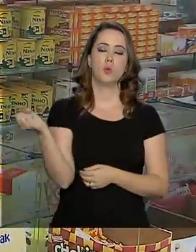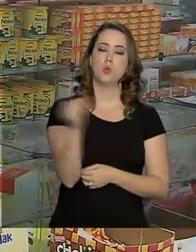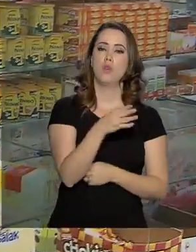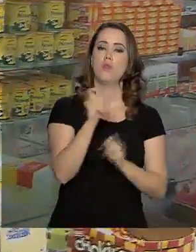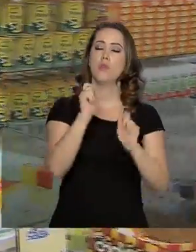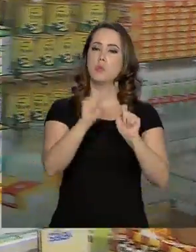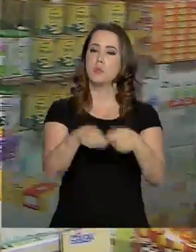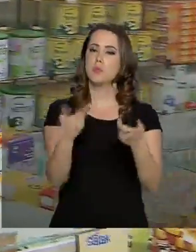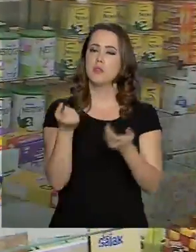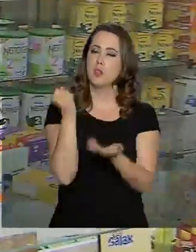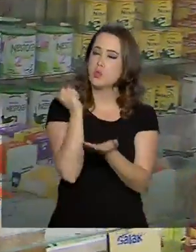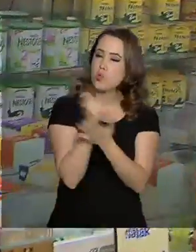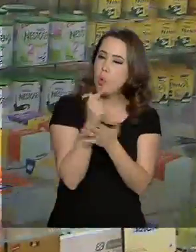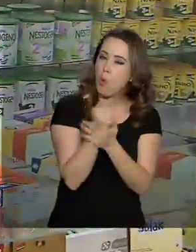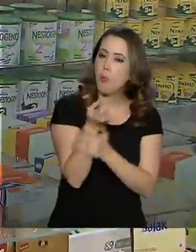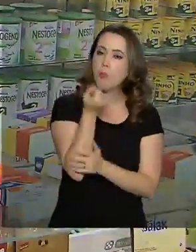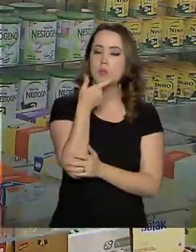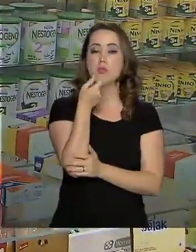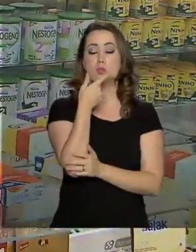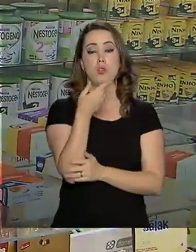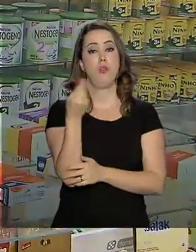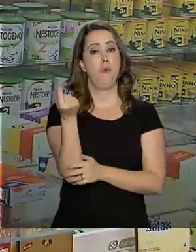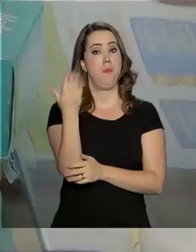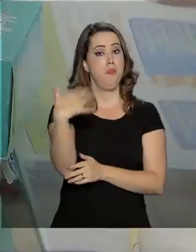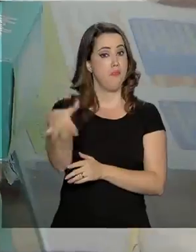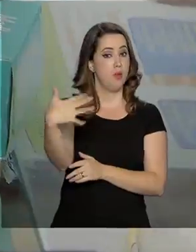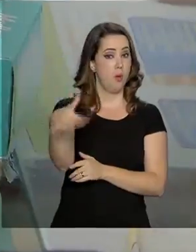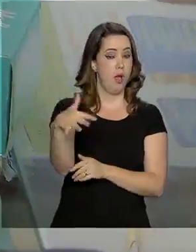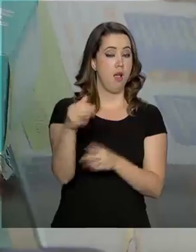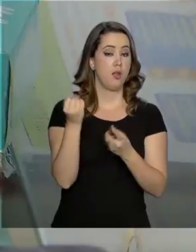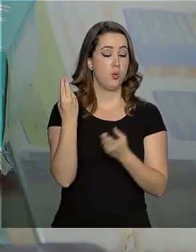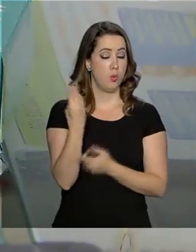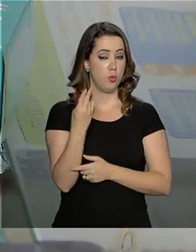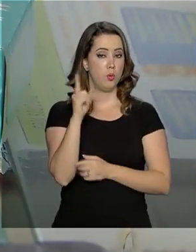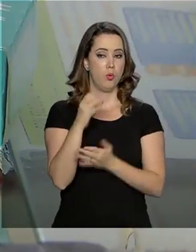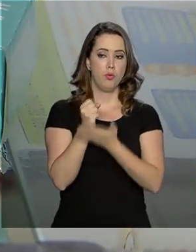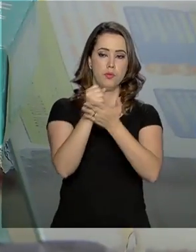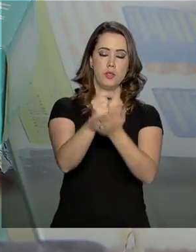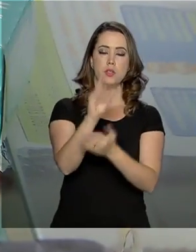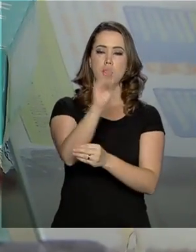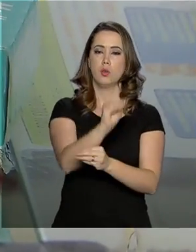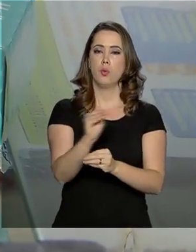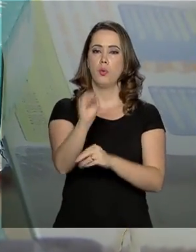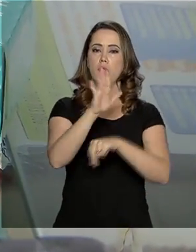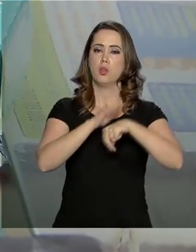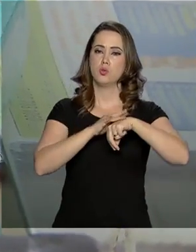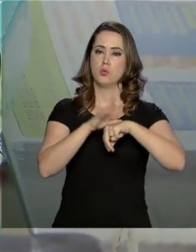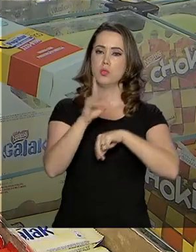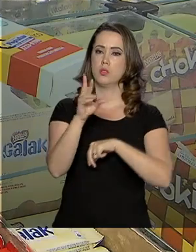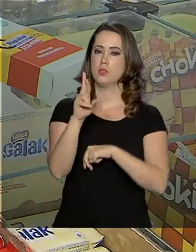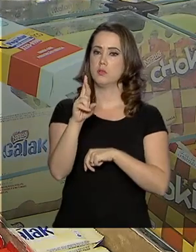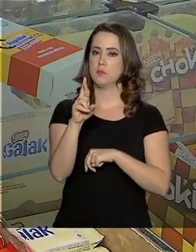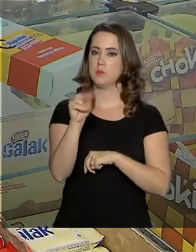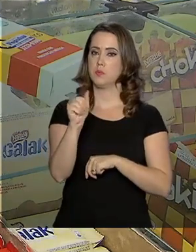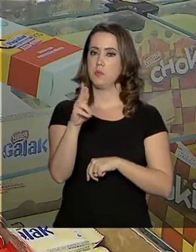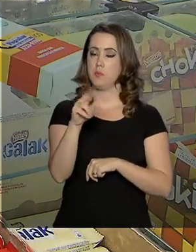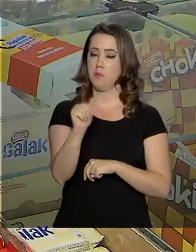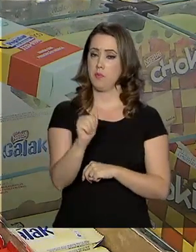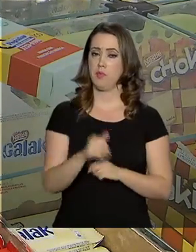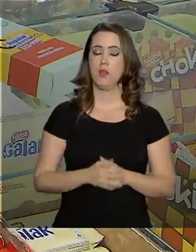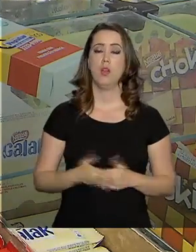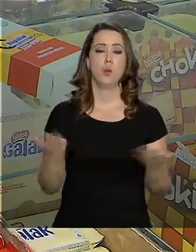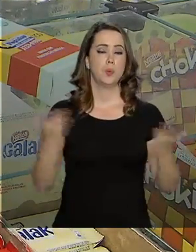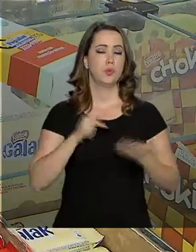nova modalidade de compra de medicamentos de alto custo ou destinados ao tratamento de doenças raras. A pasta